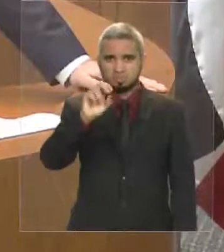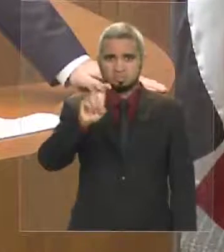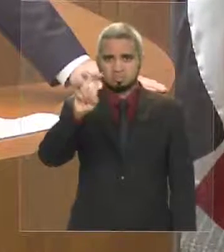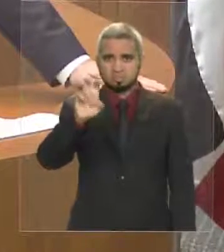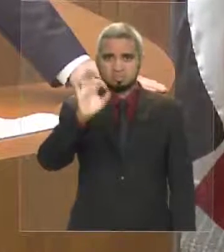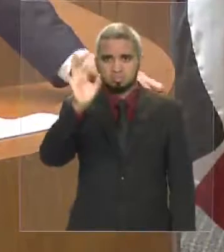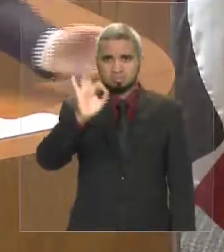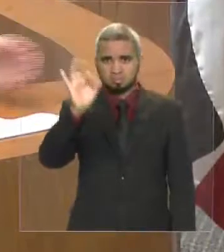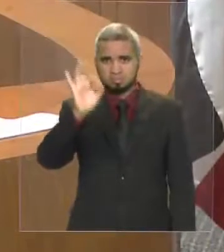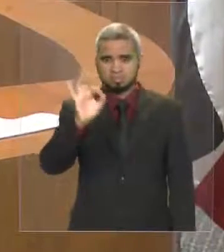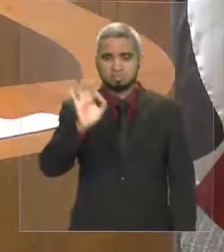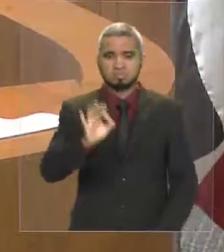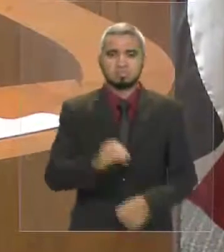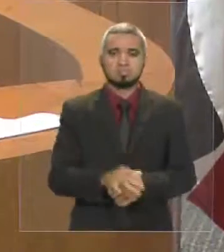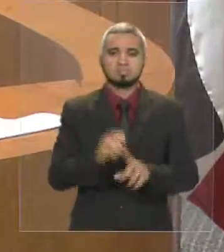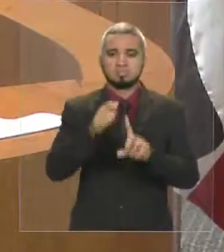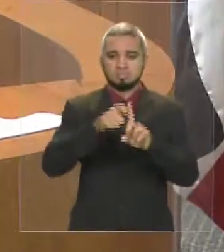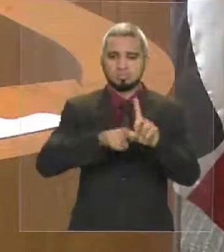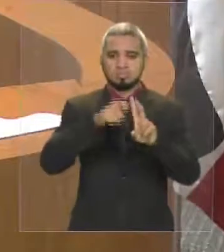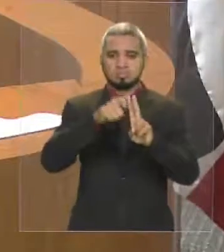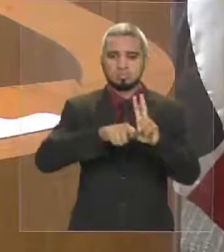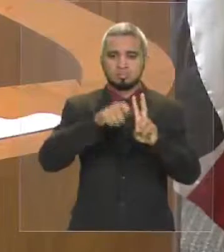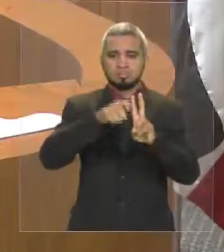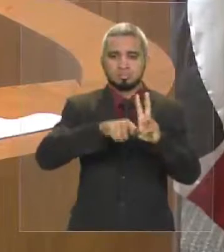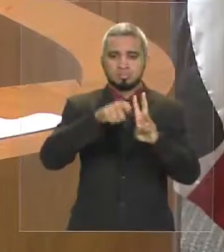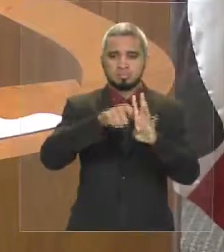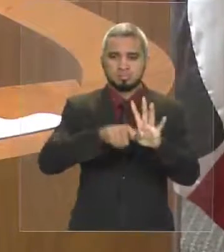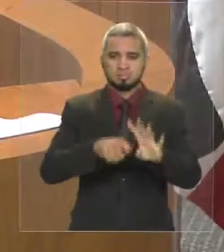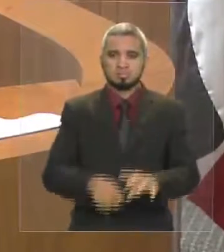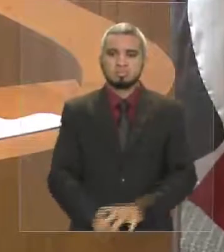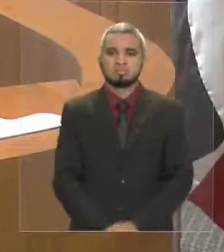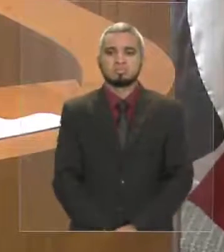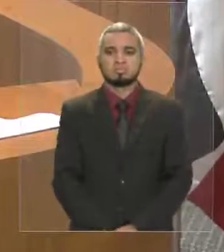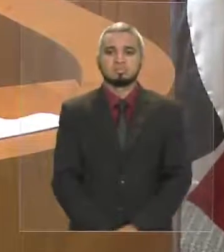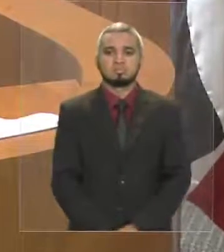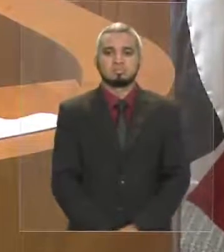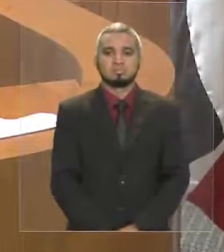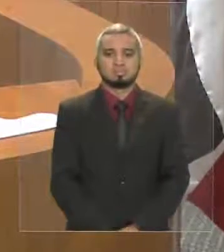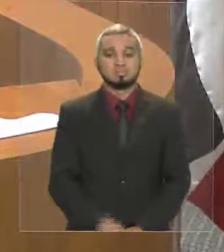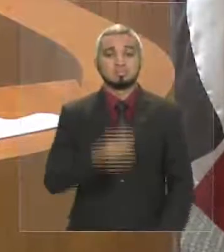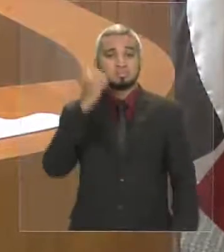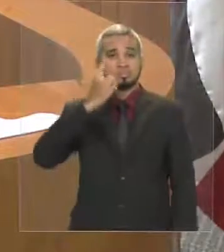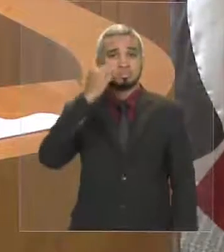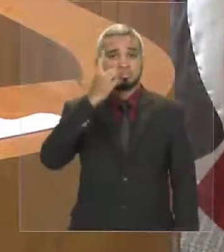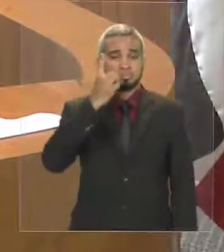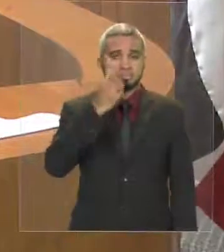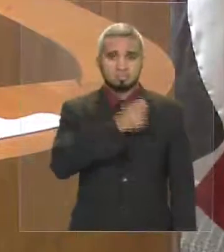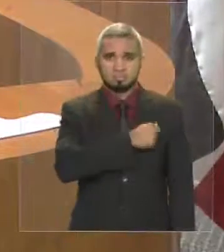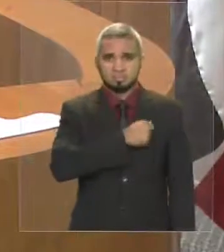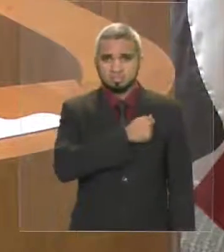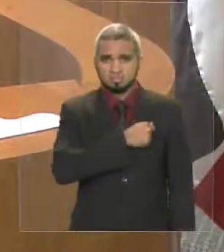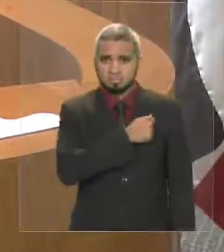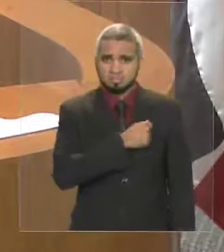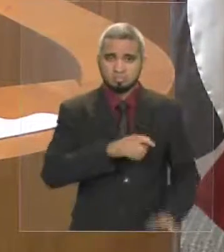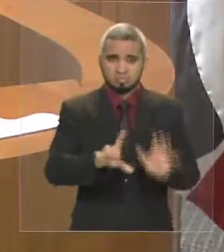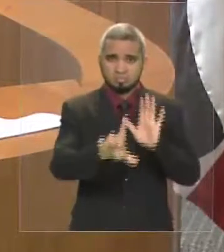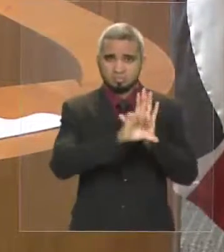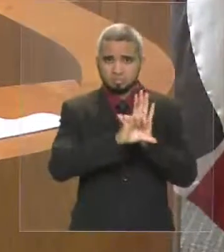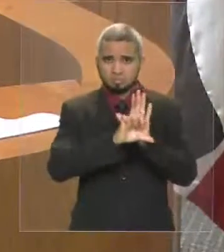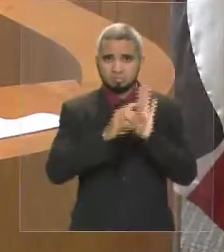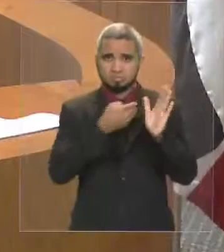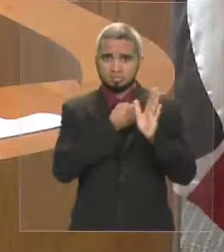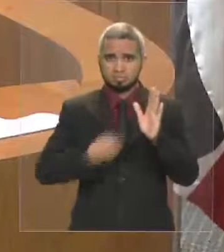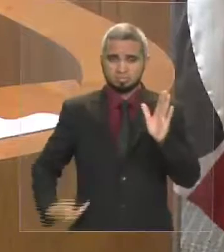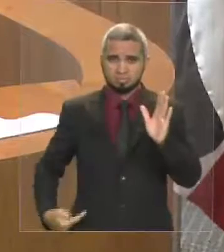0,05% do faturamento mensal. Ora, deputado Antônio Pereira, a lei que foi encaminhada pelo governo do